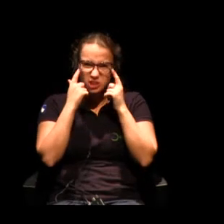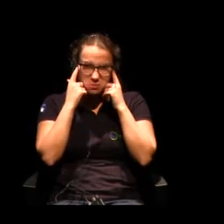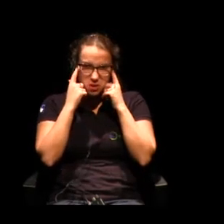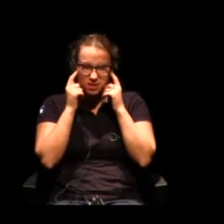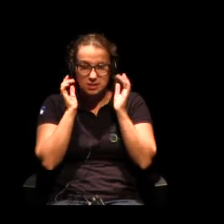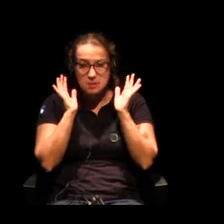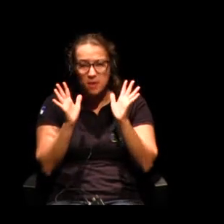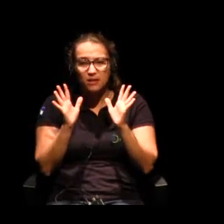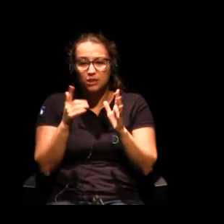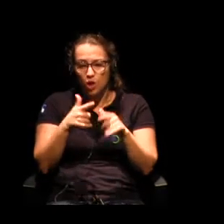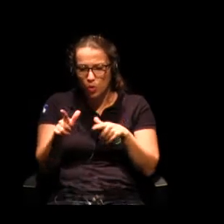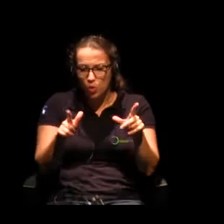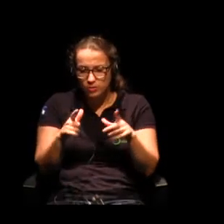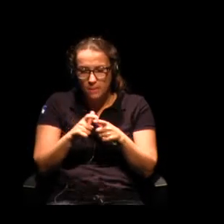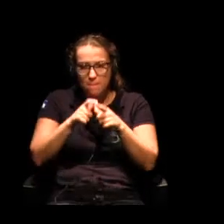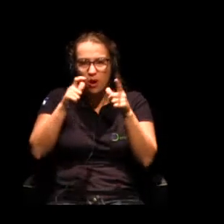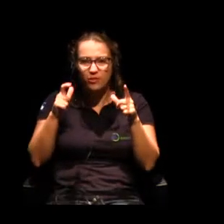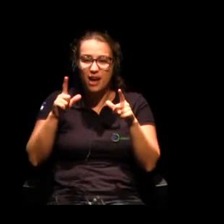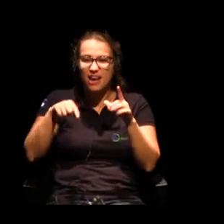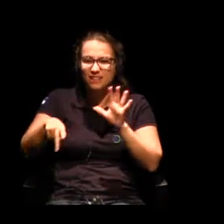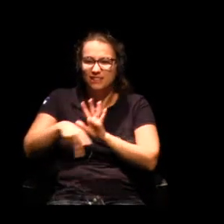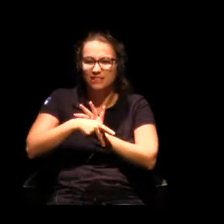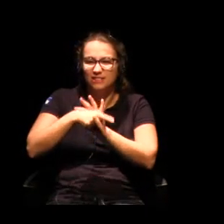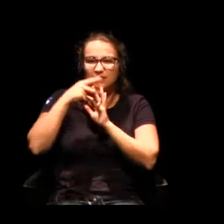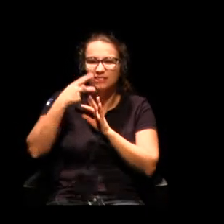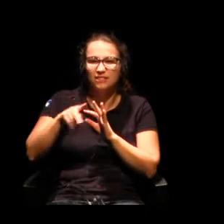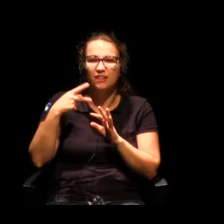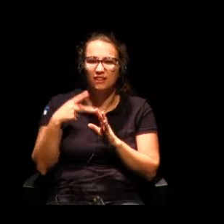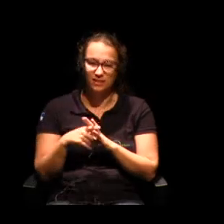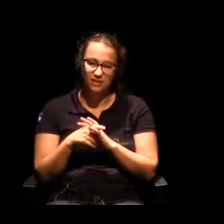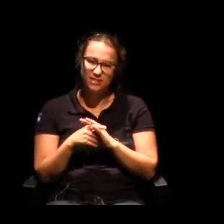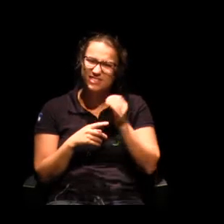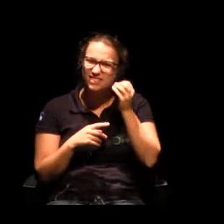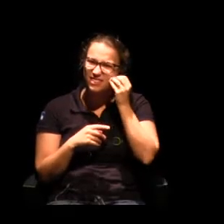é uma grama japonesa, mas estávamos tentando